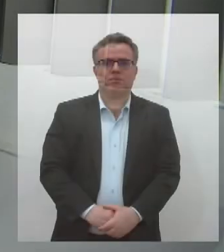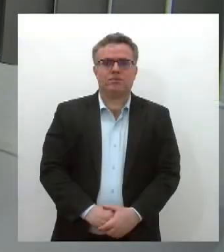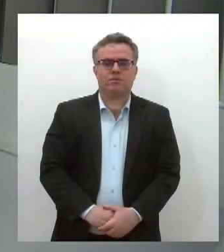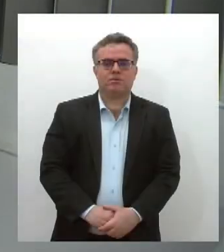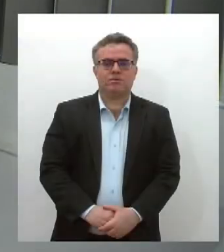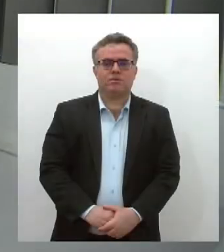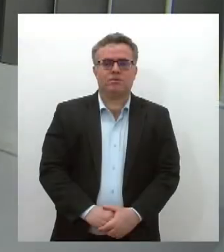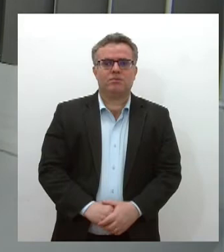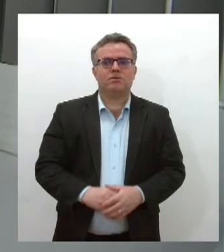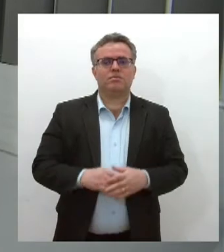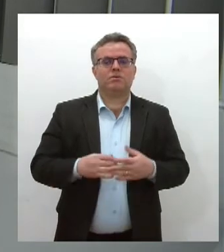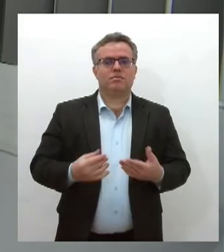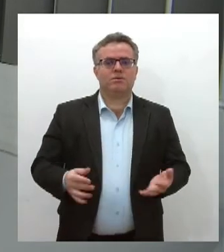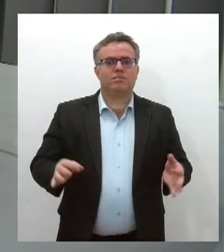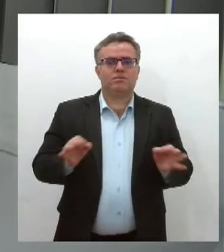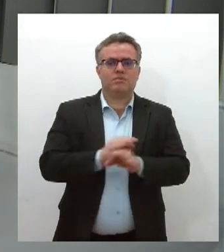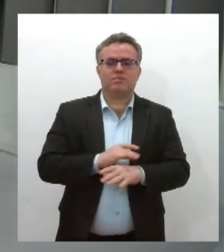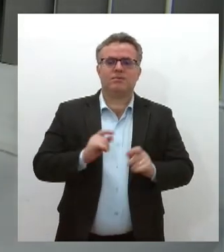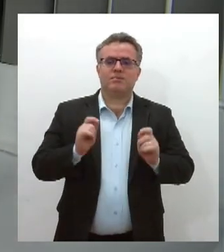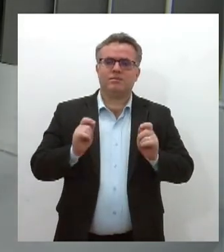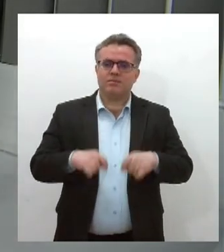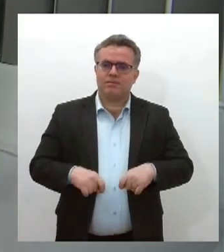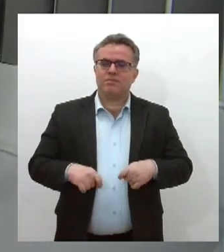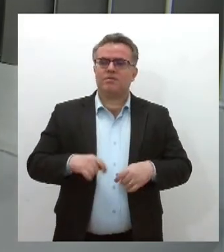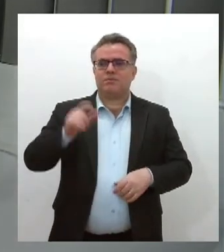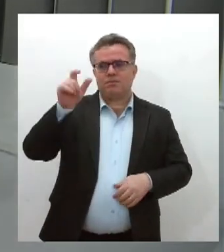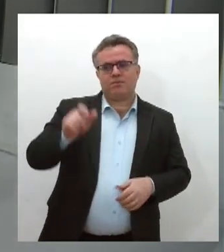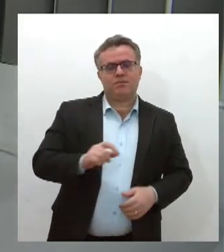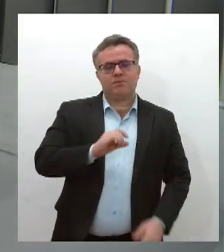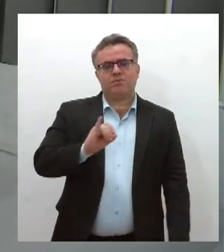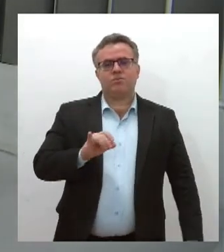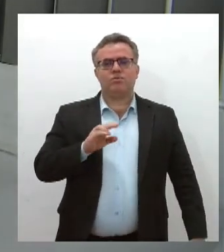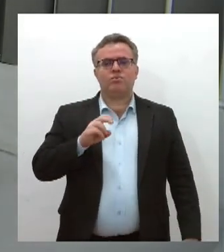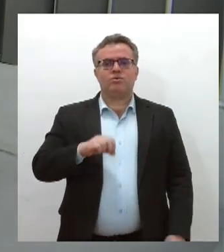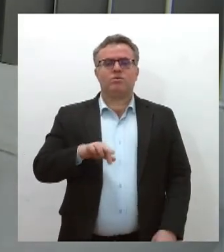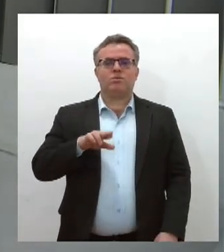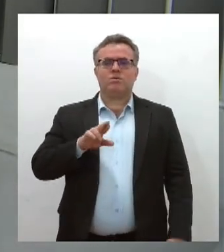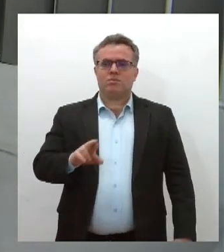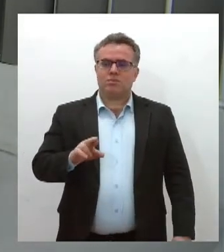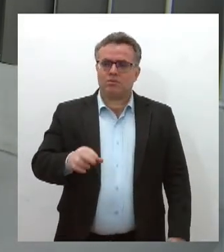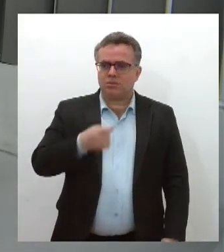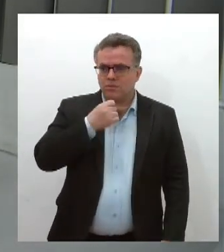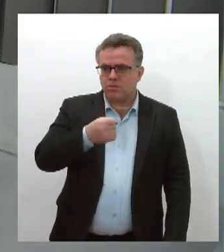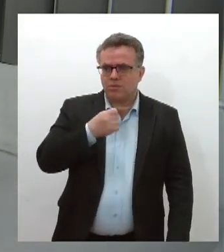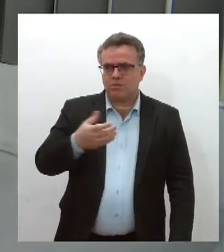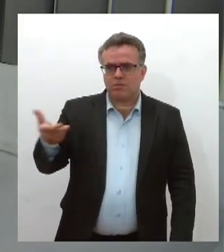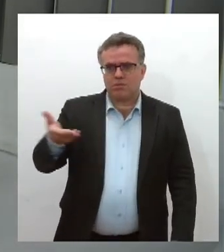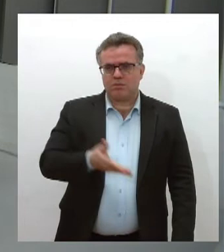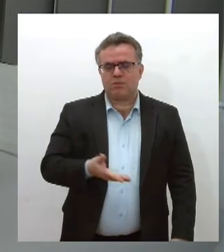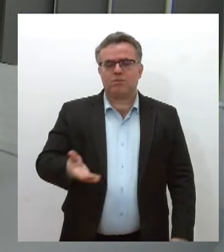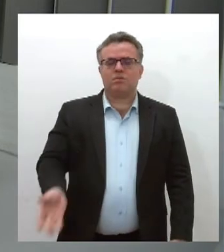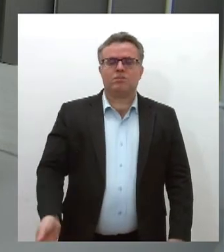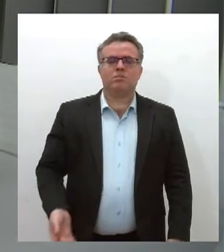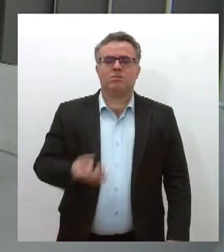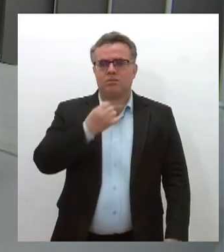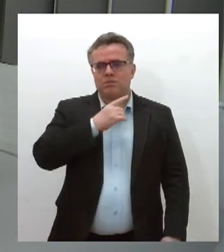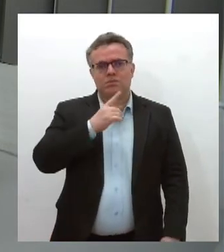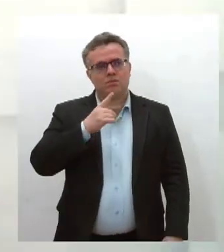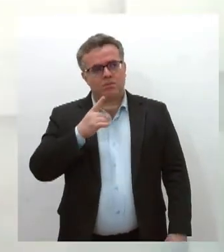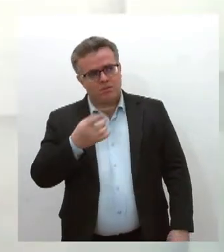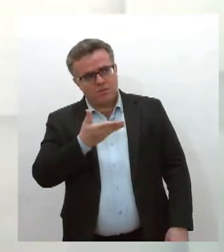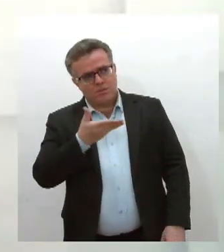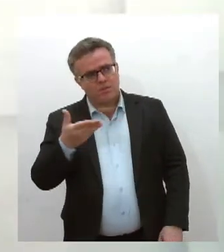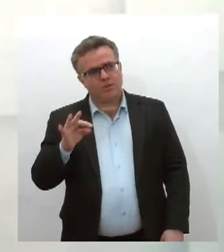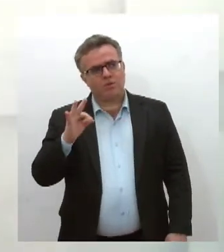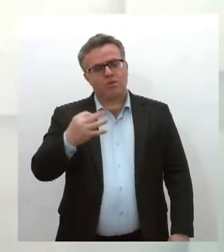E quem traz as informações para a gente é o repórter Júnior Matos. Bom dia, Júnior. Muito bom dia, Denise. Muito bom dia para